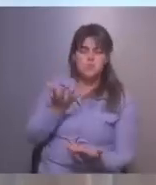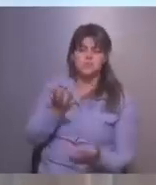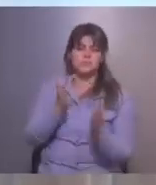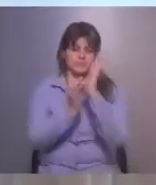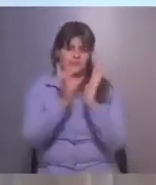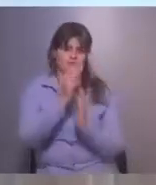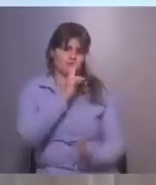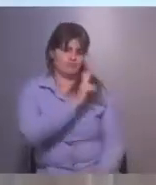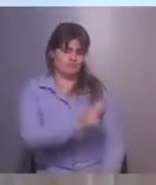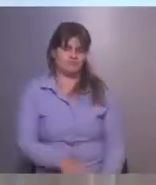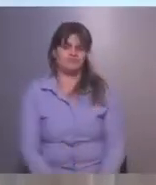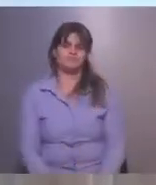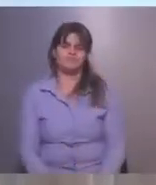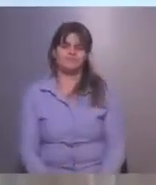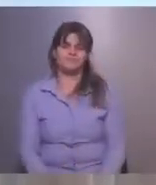Jesus disse-lhes: